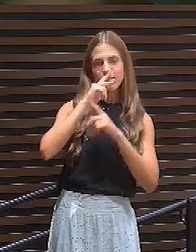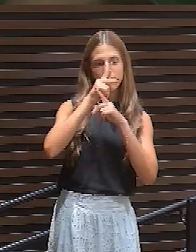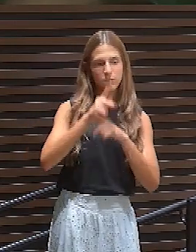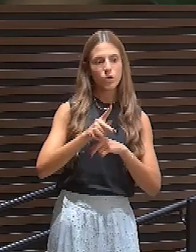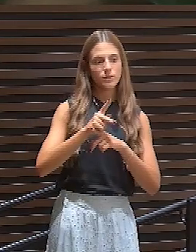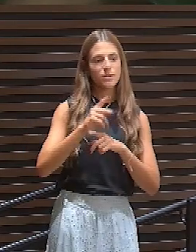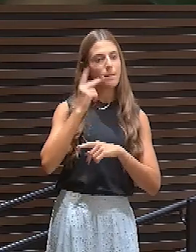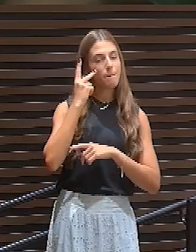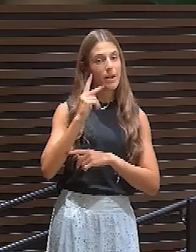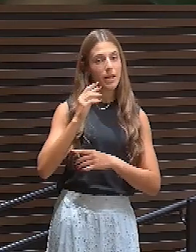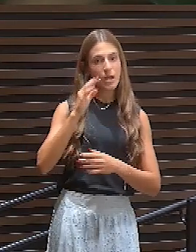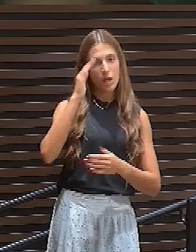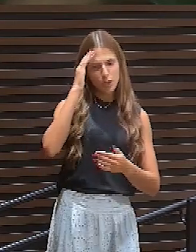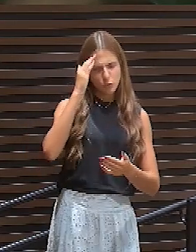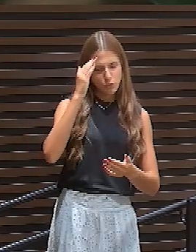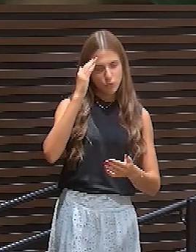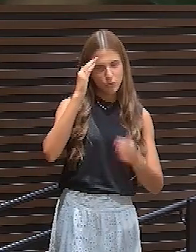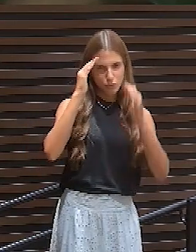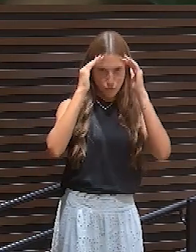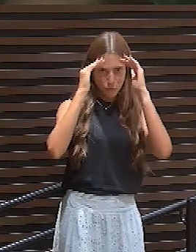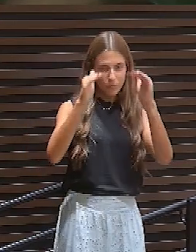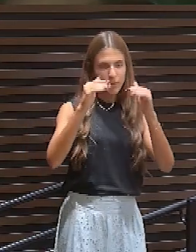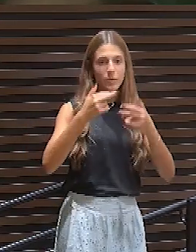nos ordena.